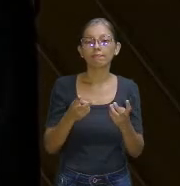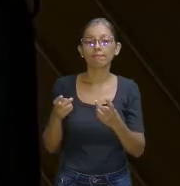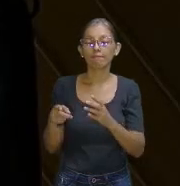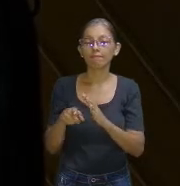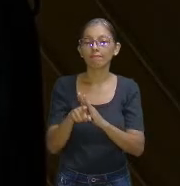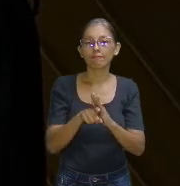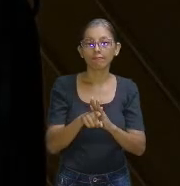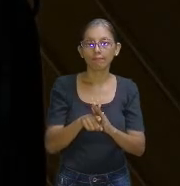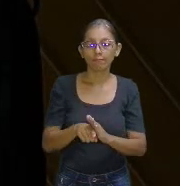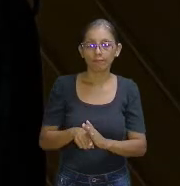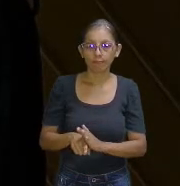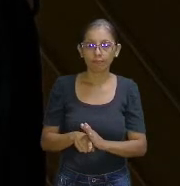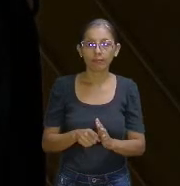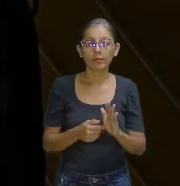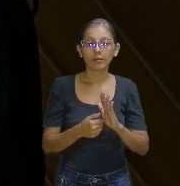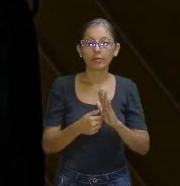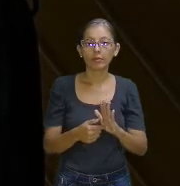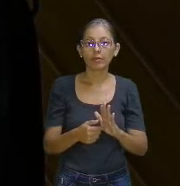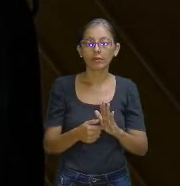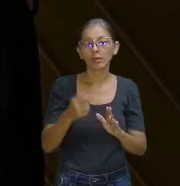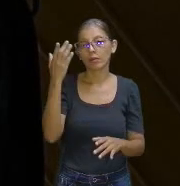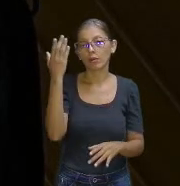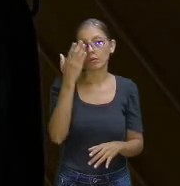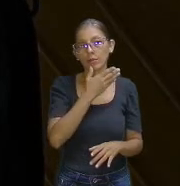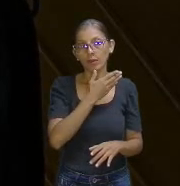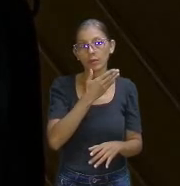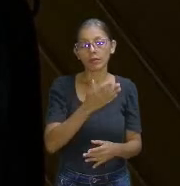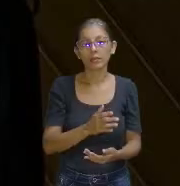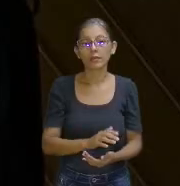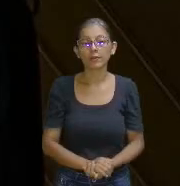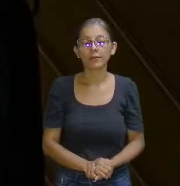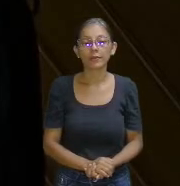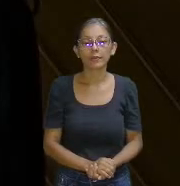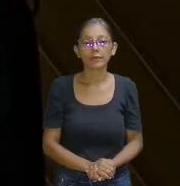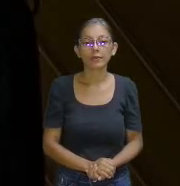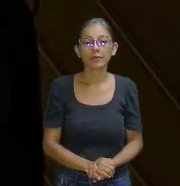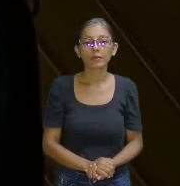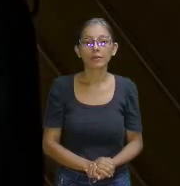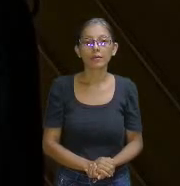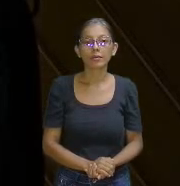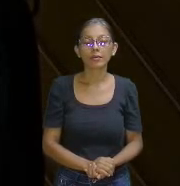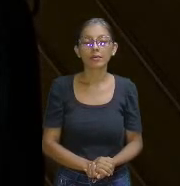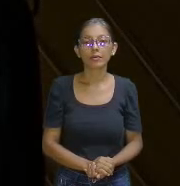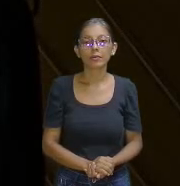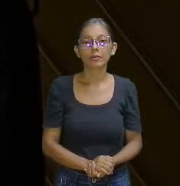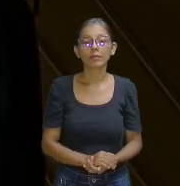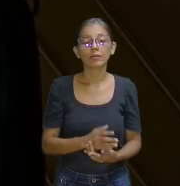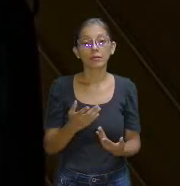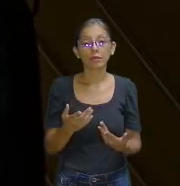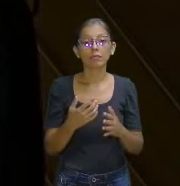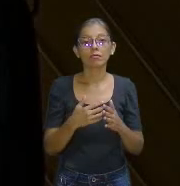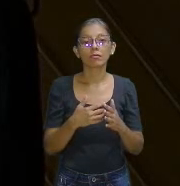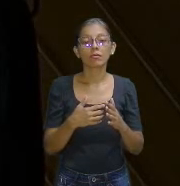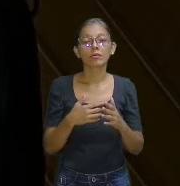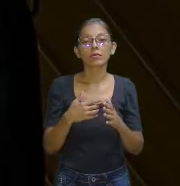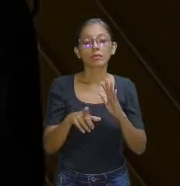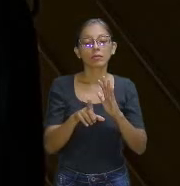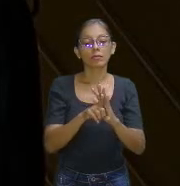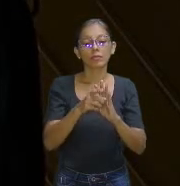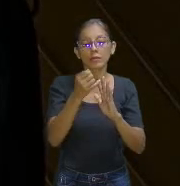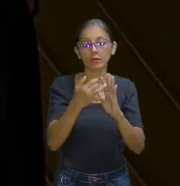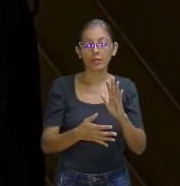tópicos seguintes, as provas constantes dos autos não autorizam a conclusão pela prática de fraude, seja pela ausência de elementos